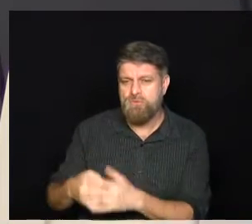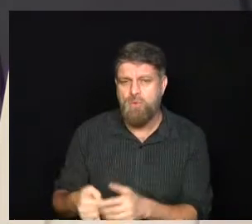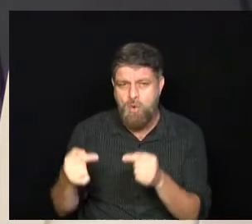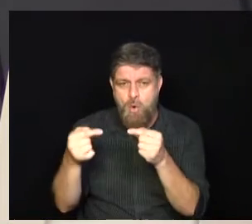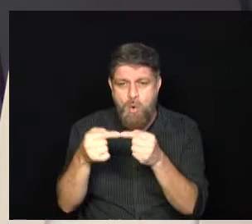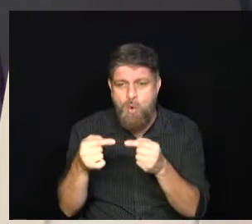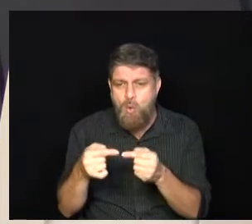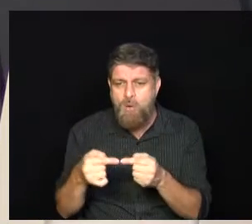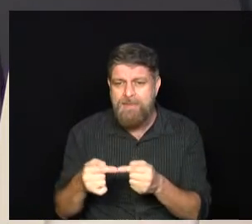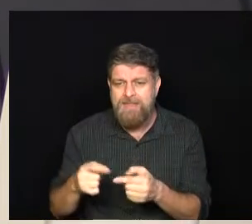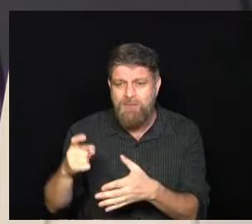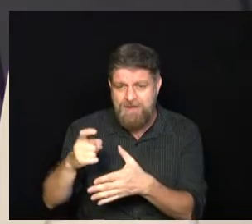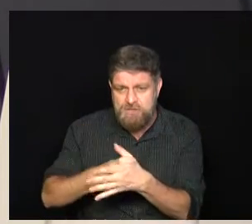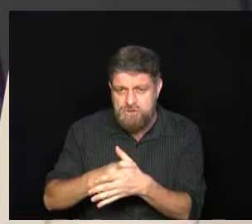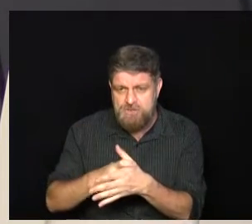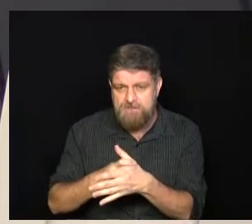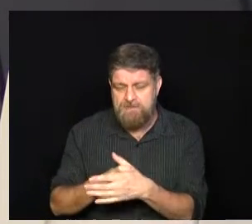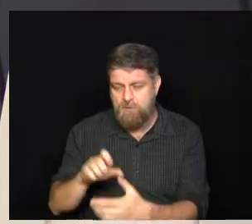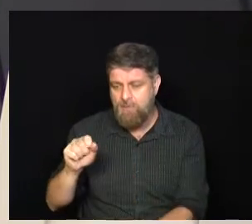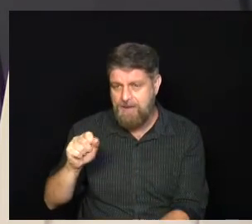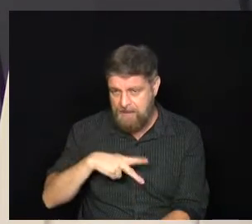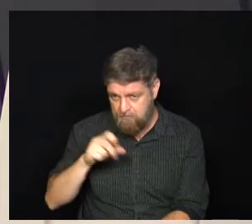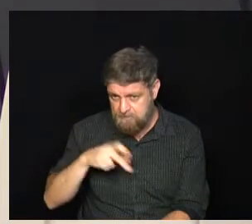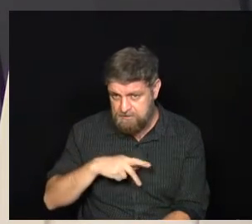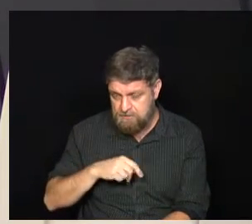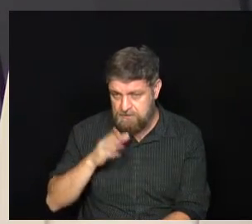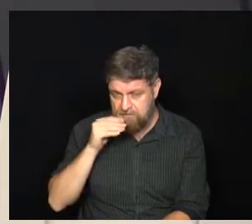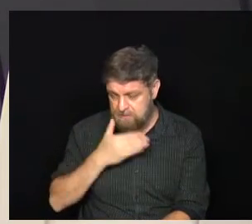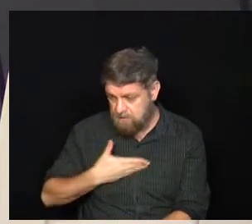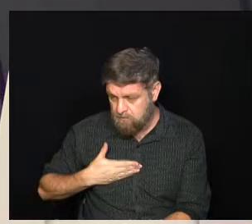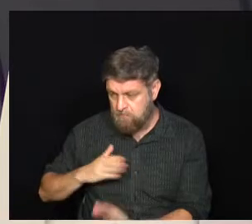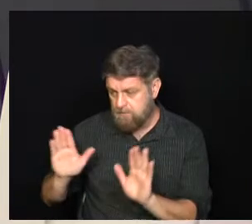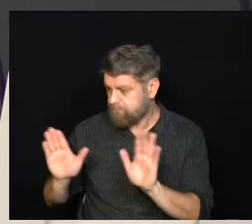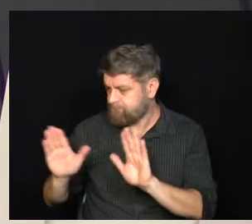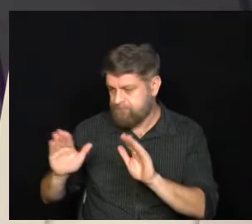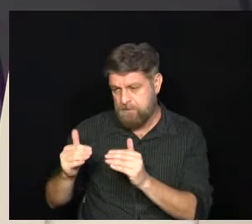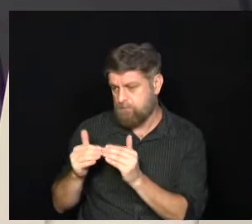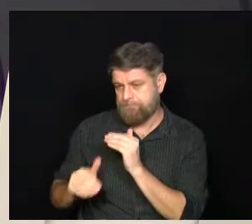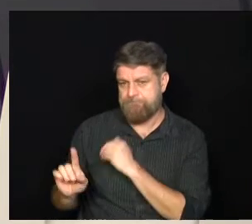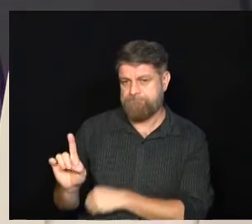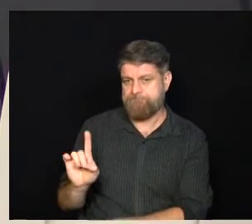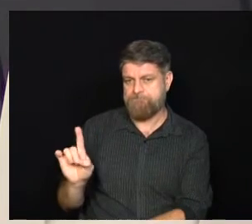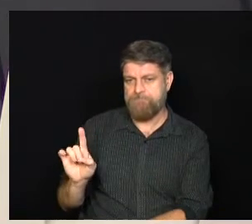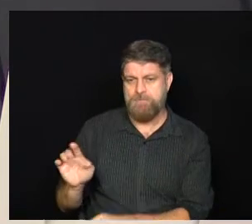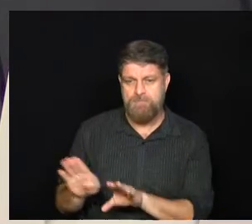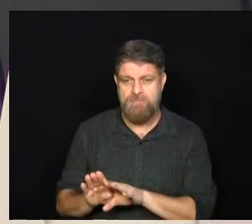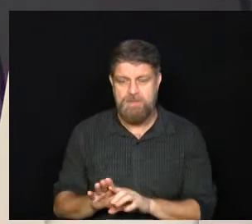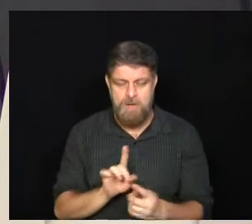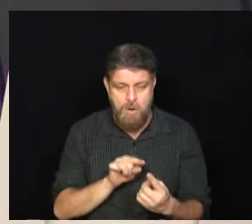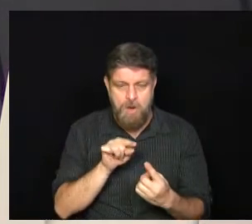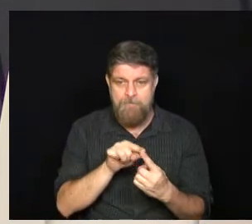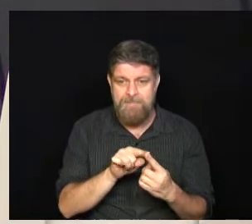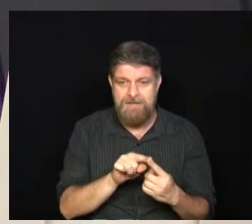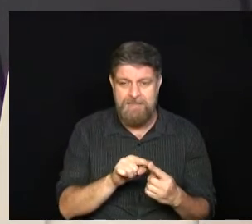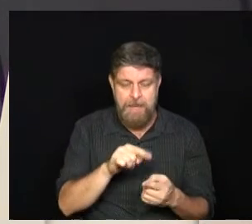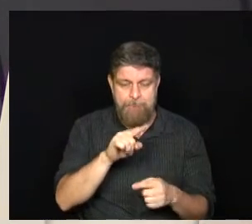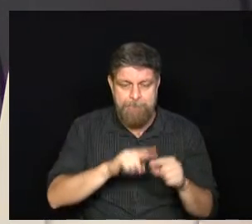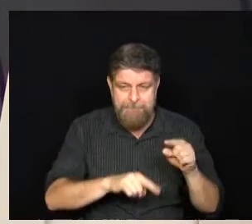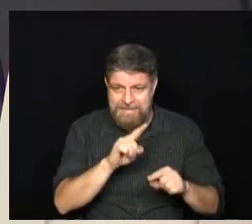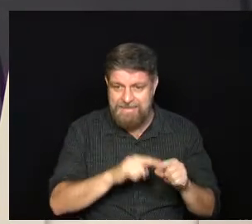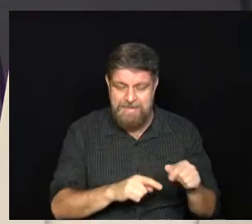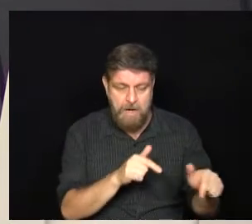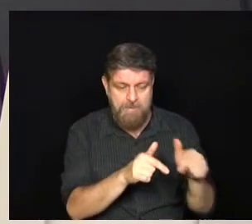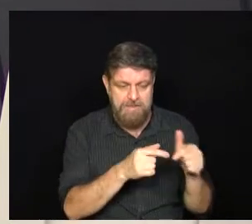à dívida com o Camprev? Não está relacionado à dívida com o Camprev, mas é relacionado à compra de insumos e